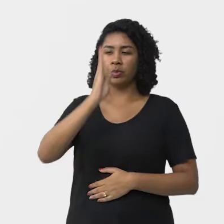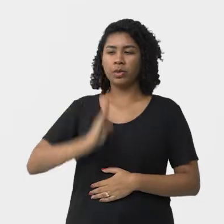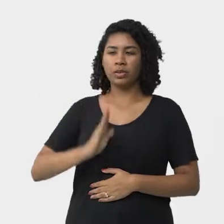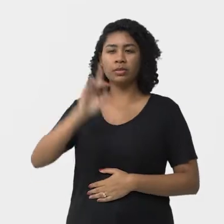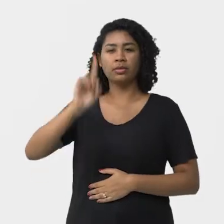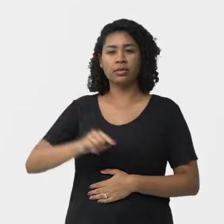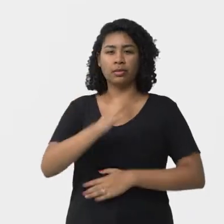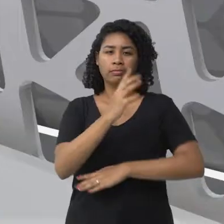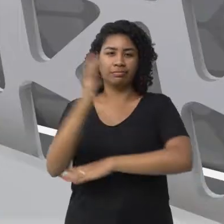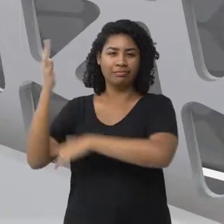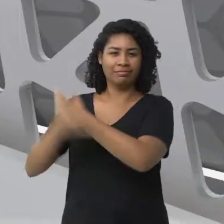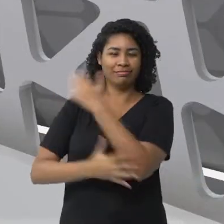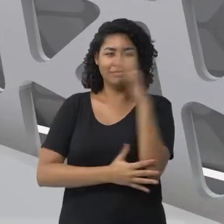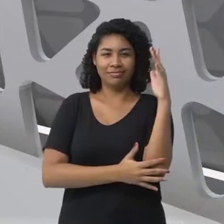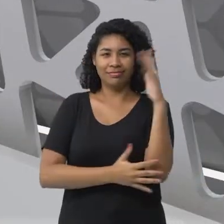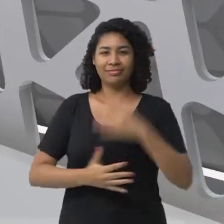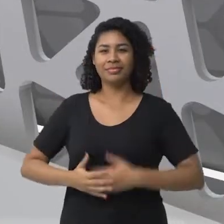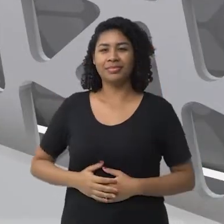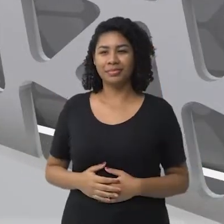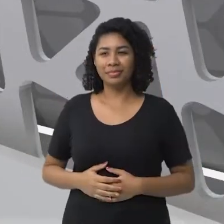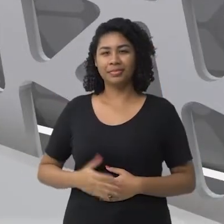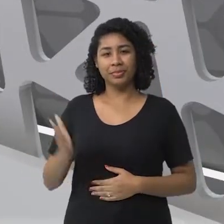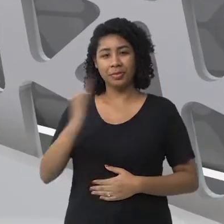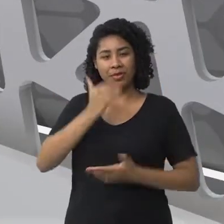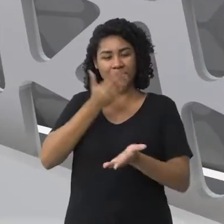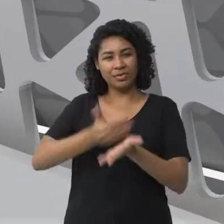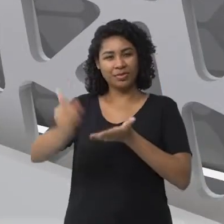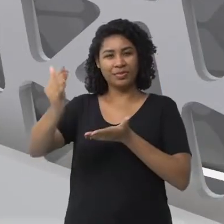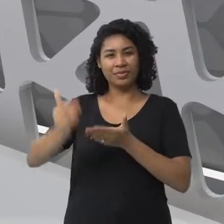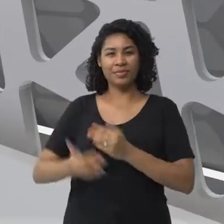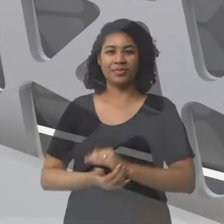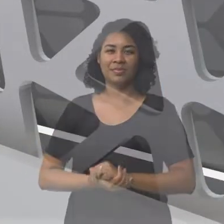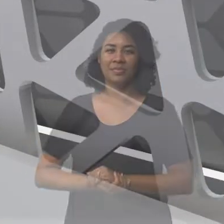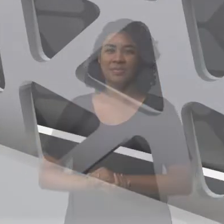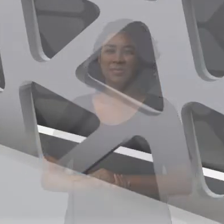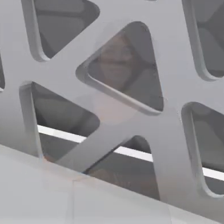é a vegetação nesse caso. Vamos então dar início à nossa aula.